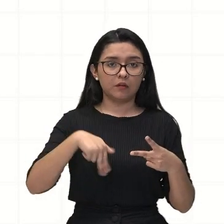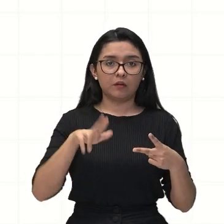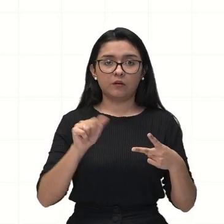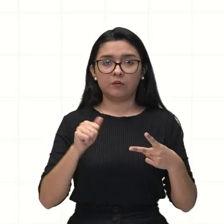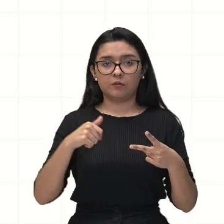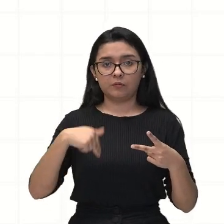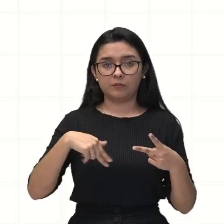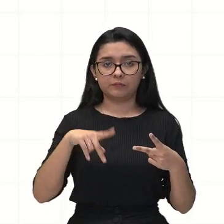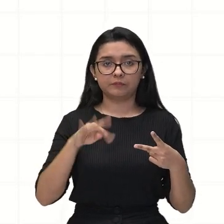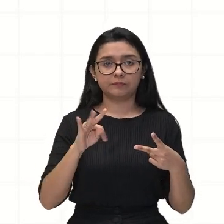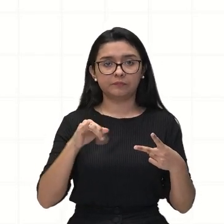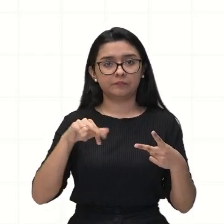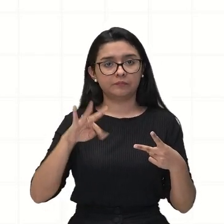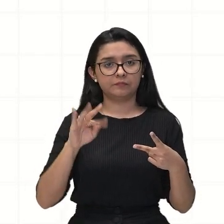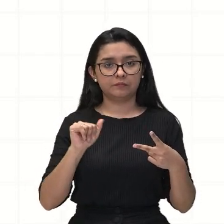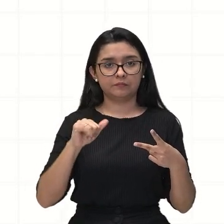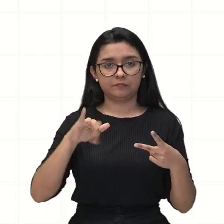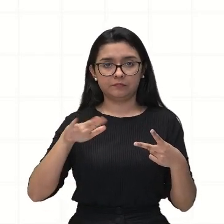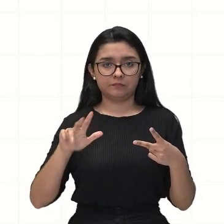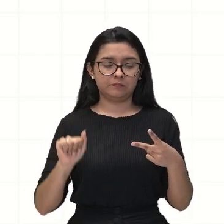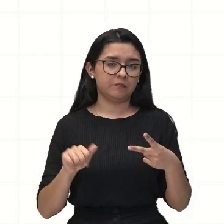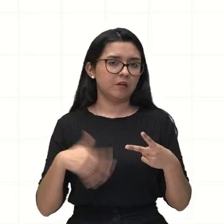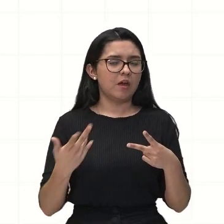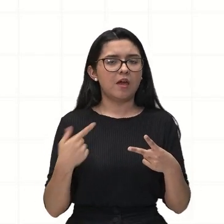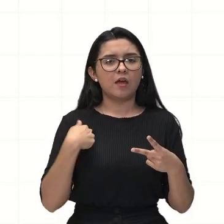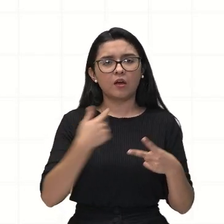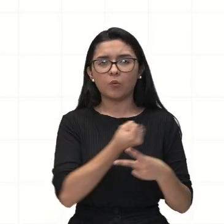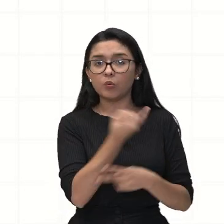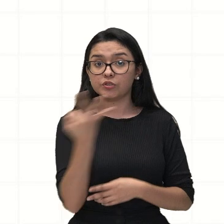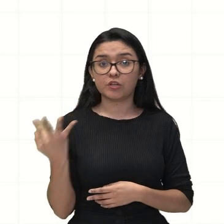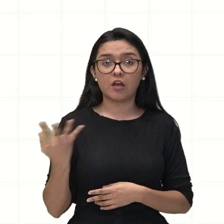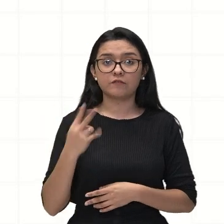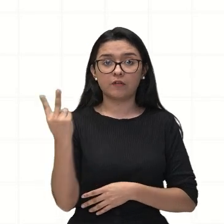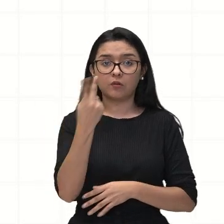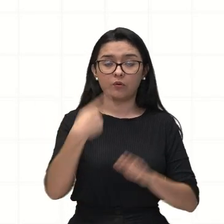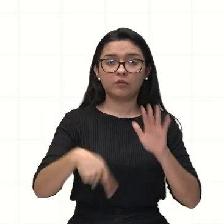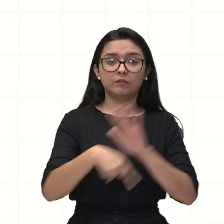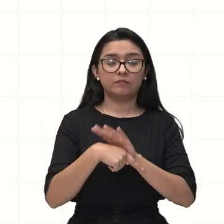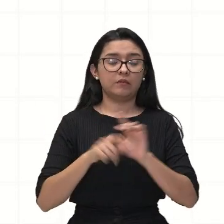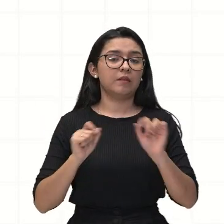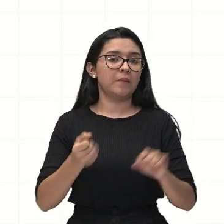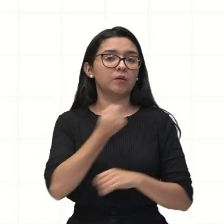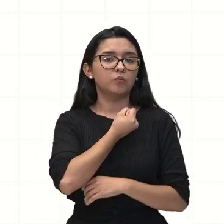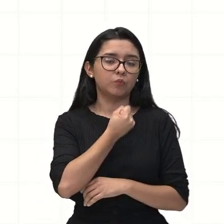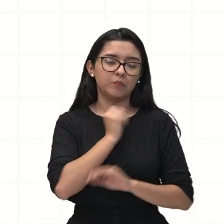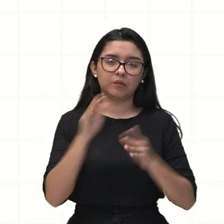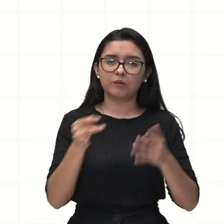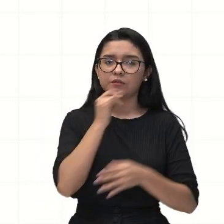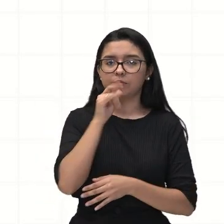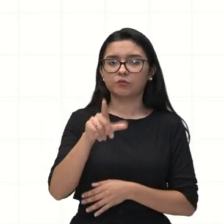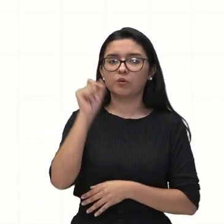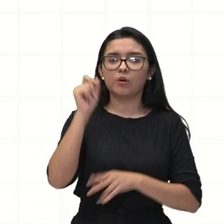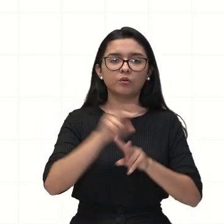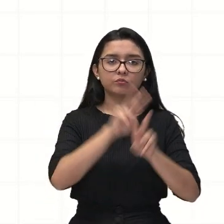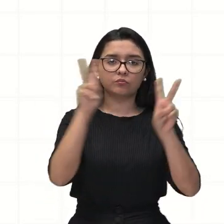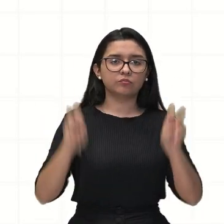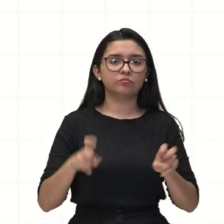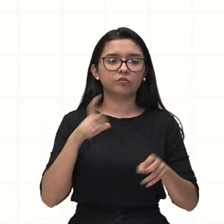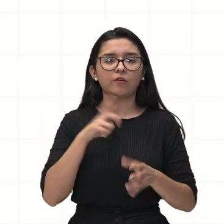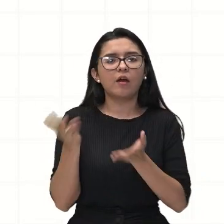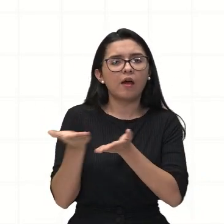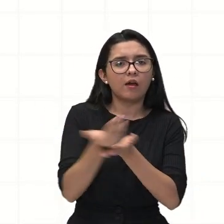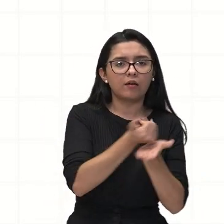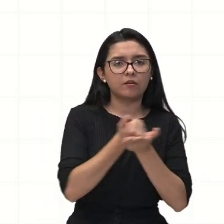fazem referências a valores ou números, ou seja, nós estamos pegando aqui um determinado assunto e fazendo o um